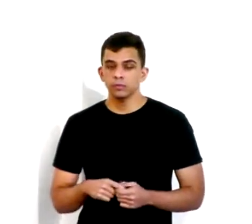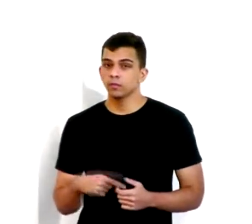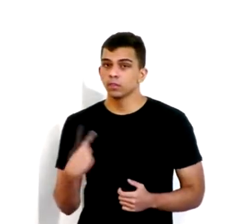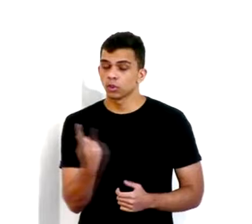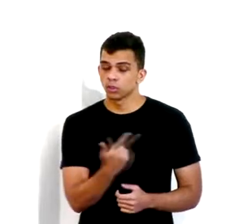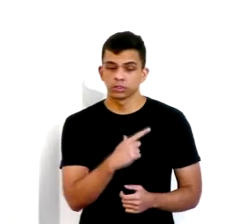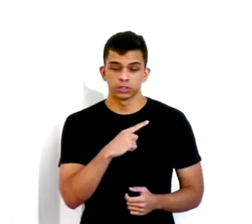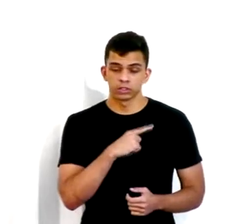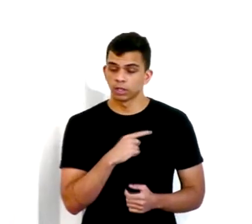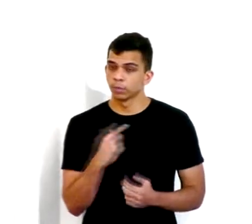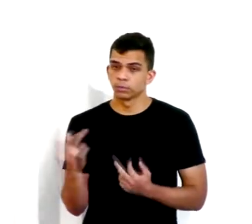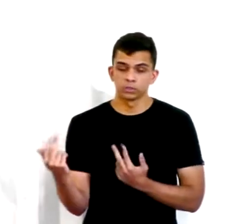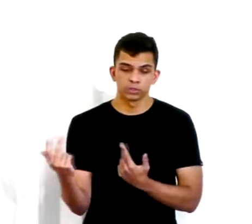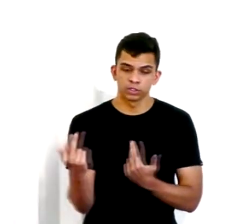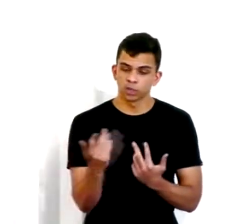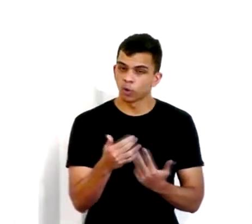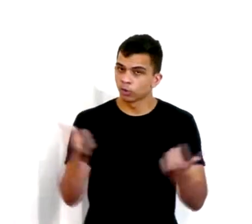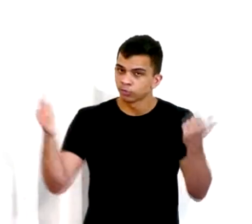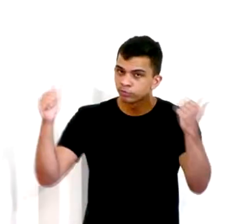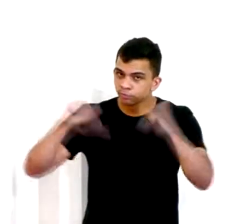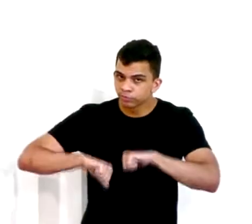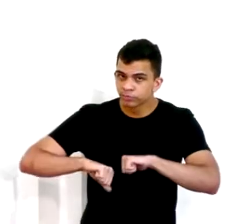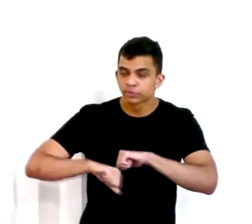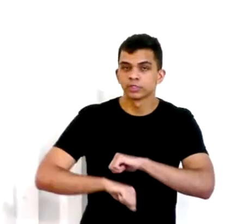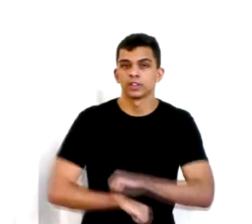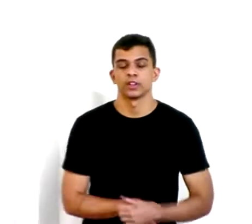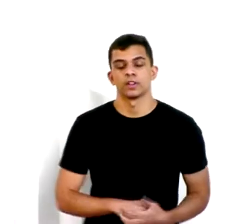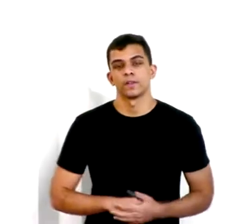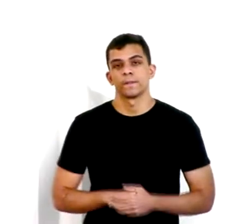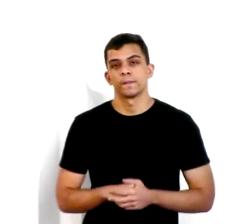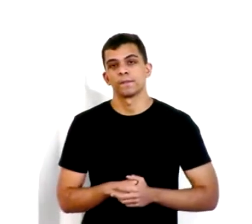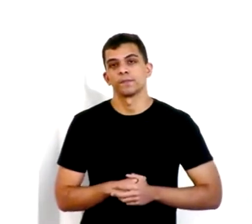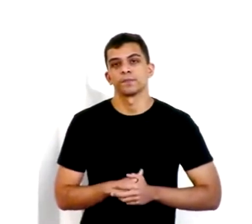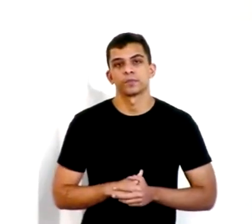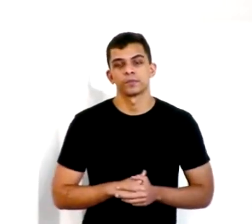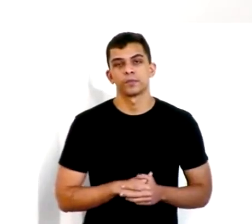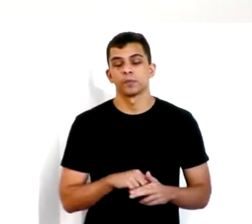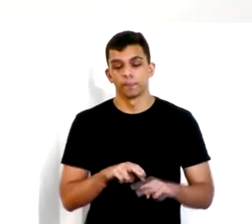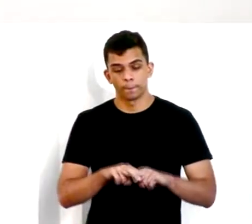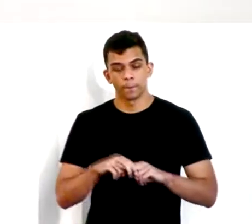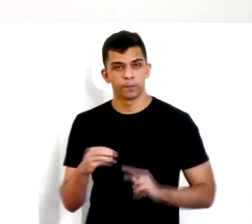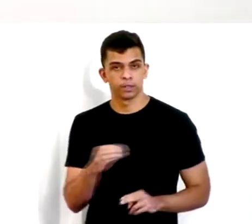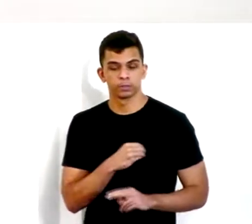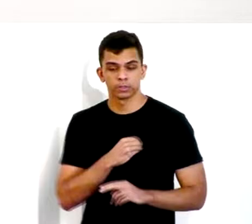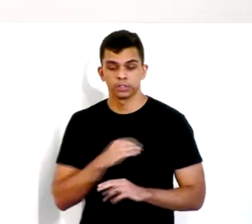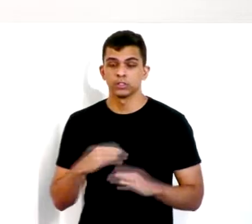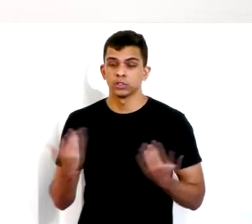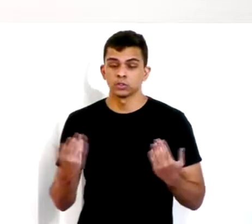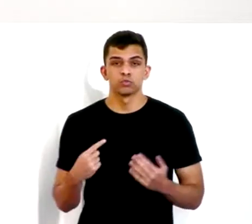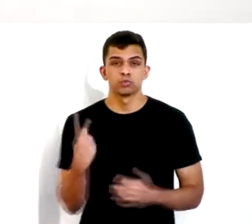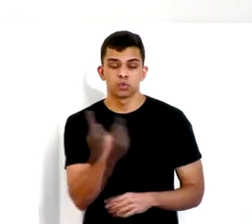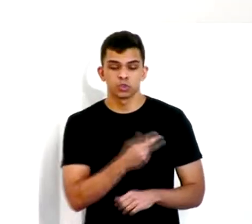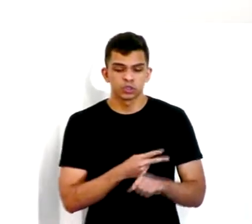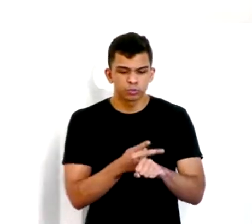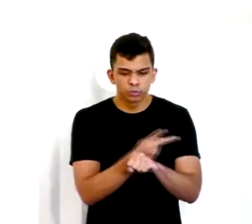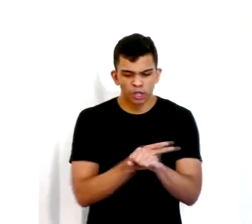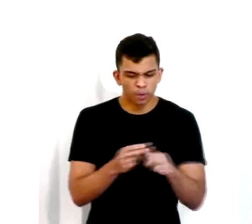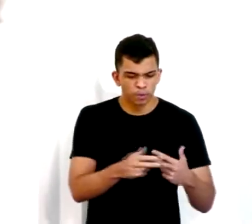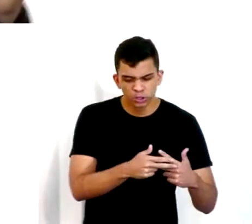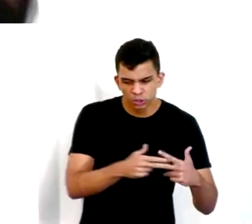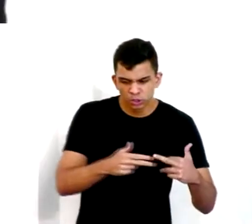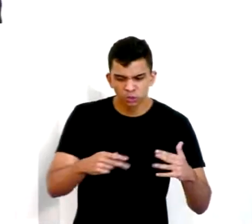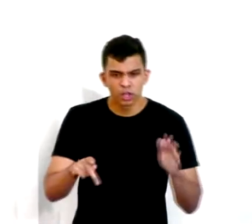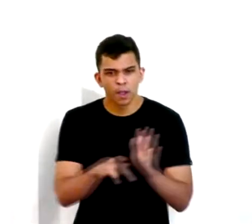é afetado profundamente, e então a partir daí nós buscamos as coisas criadas, as coisas deste mundo